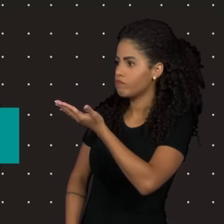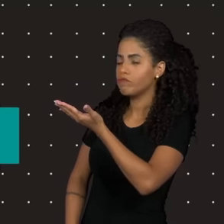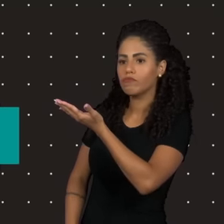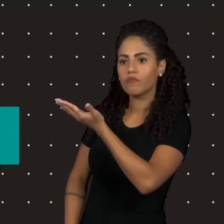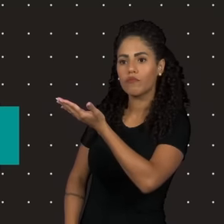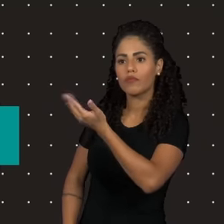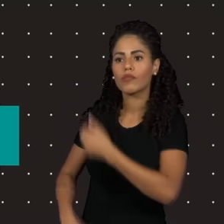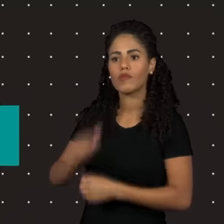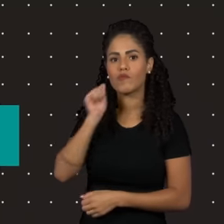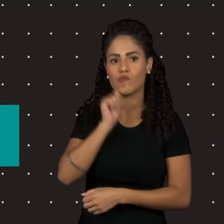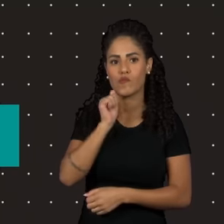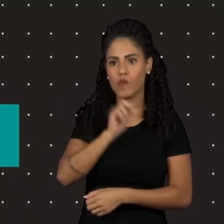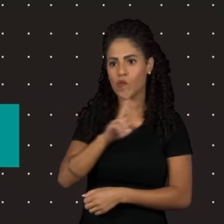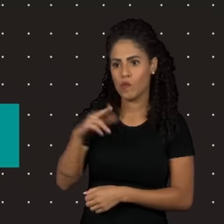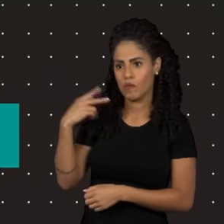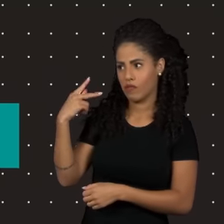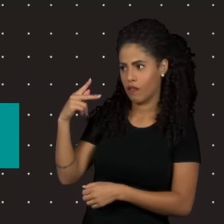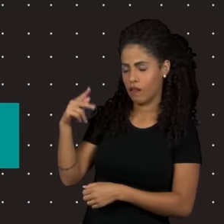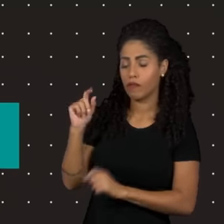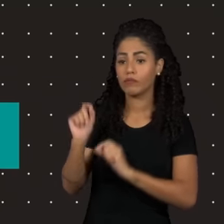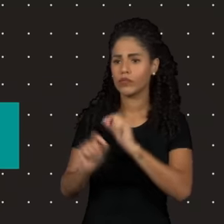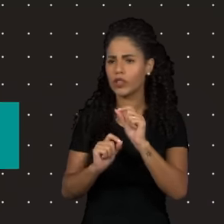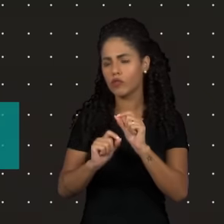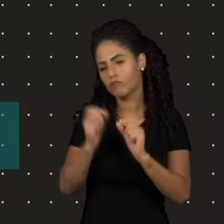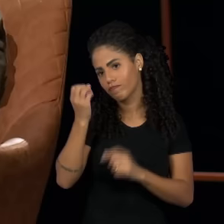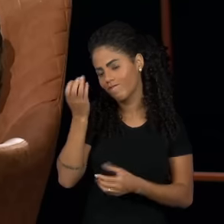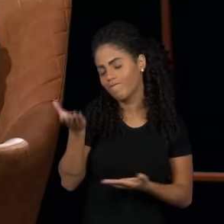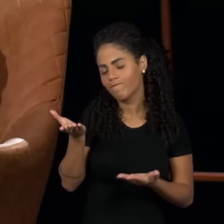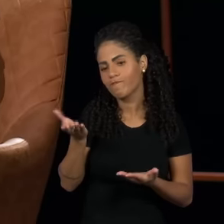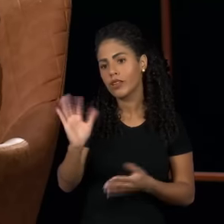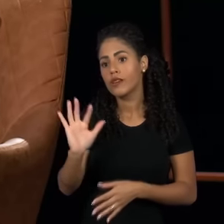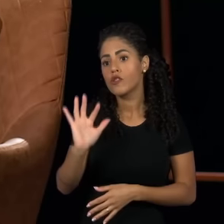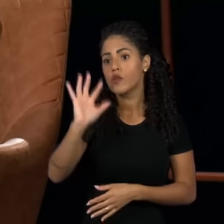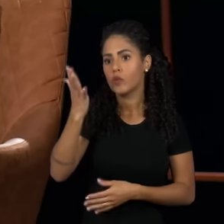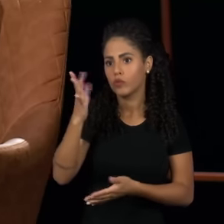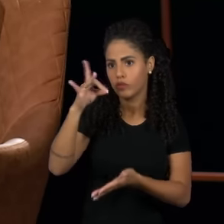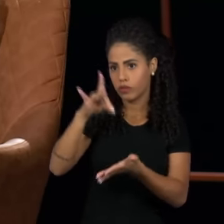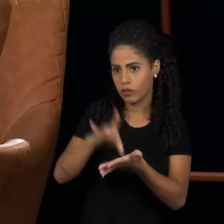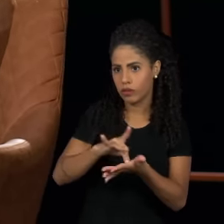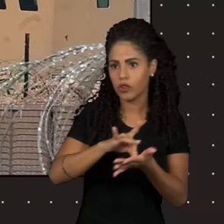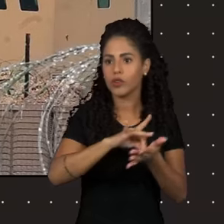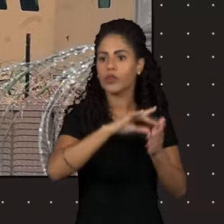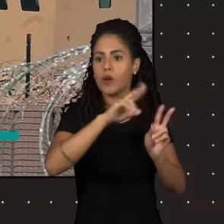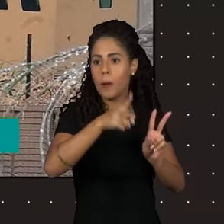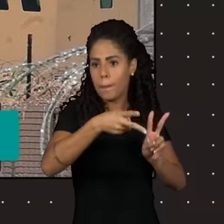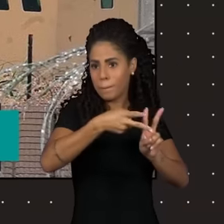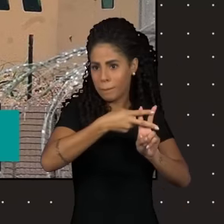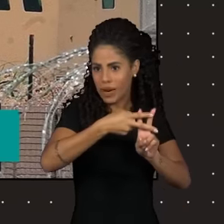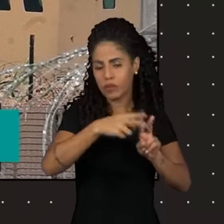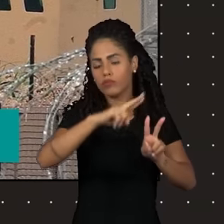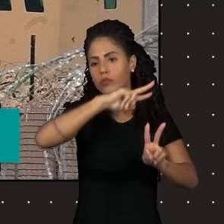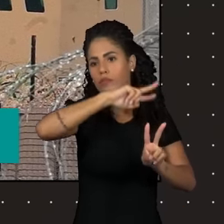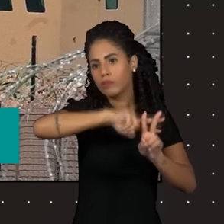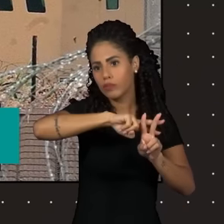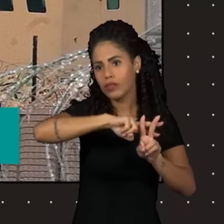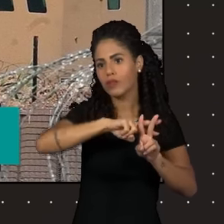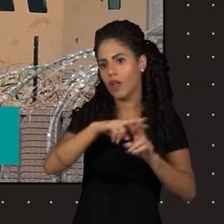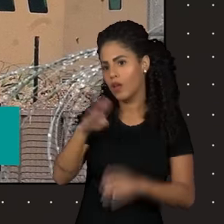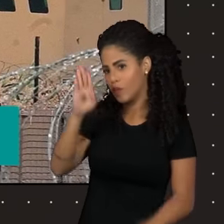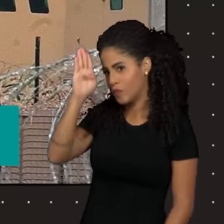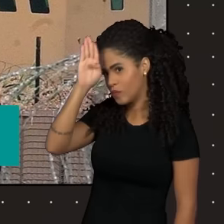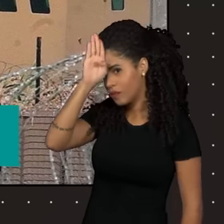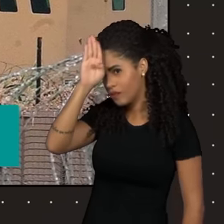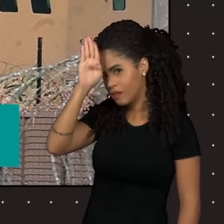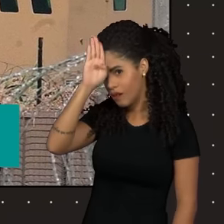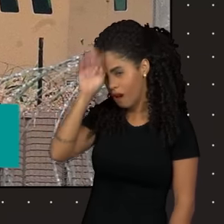nome, né? Sim. Agora me fale um pouco a memória. Aconteceu que foi lá na prisão de Abu Ghraib. No Iraque, né? No